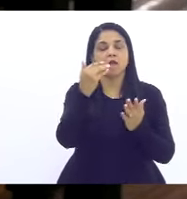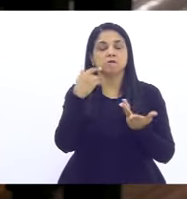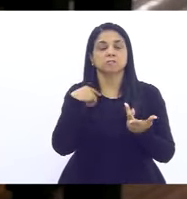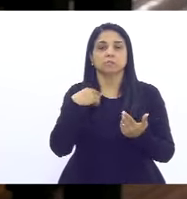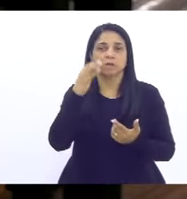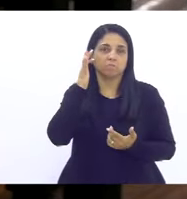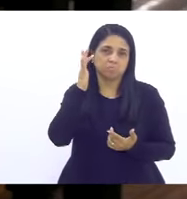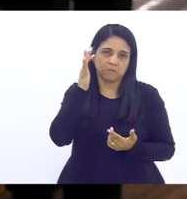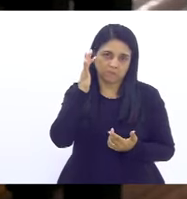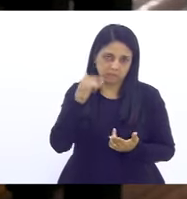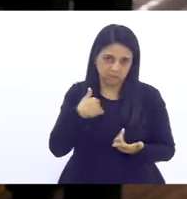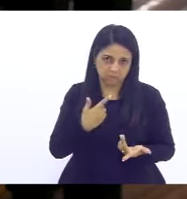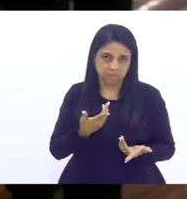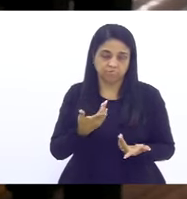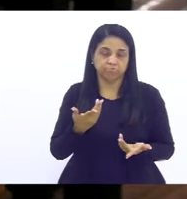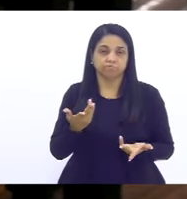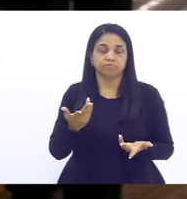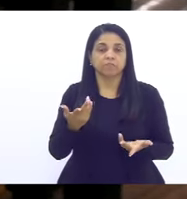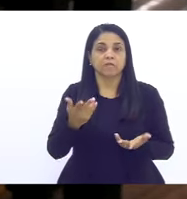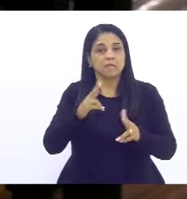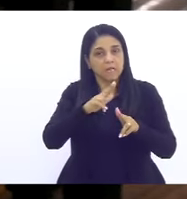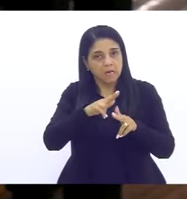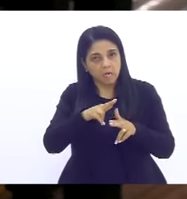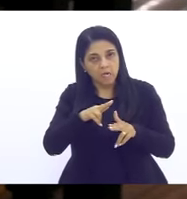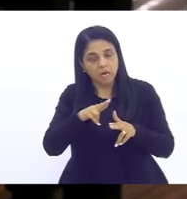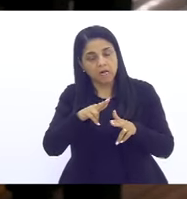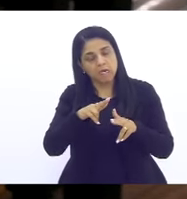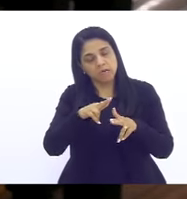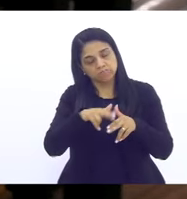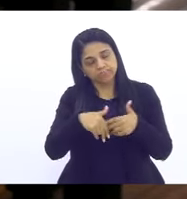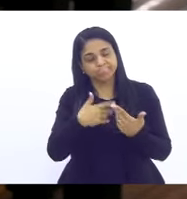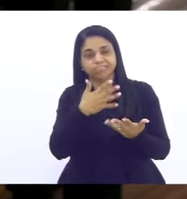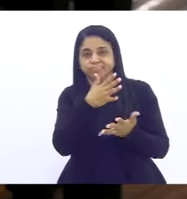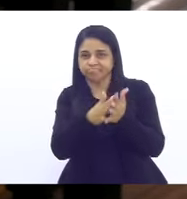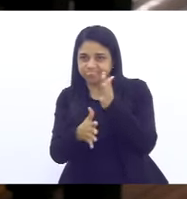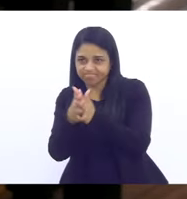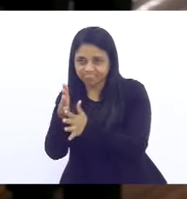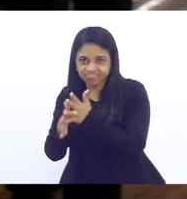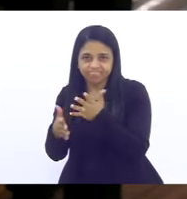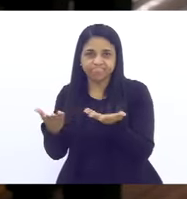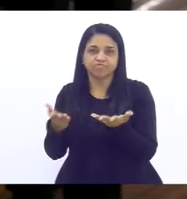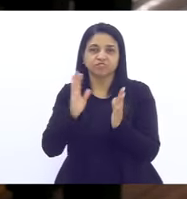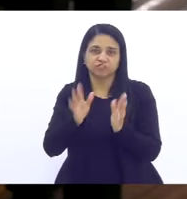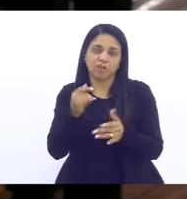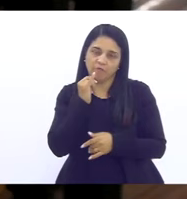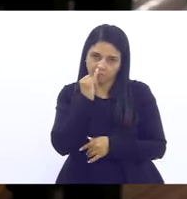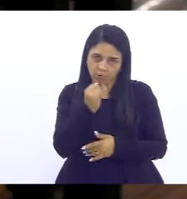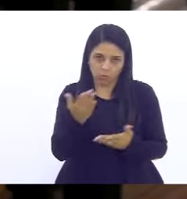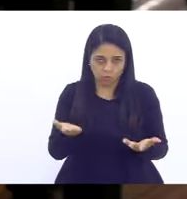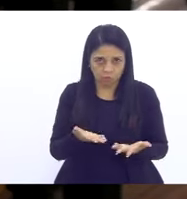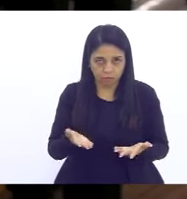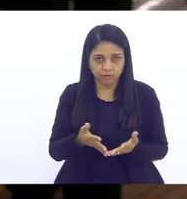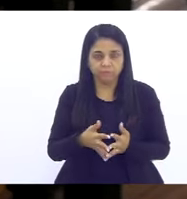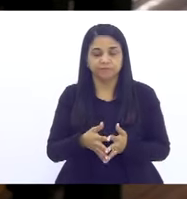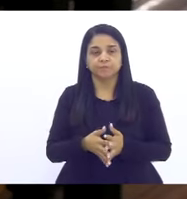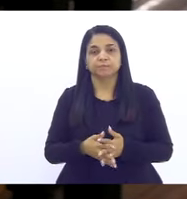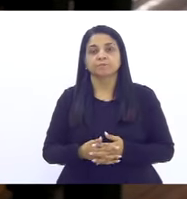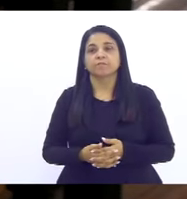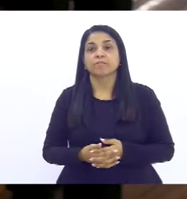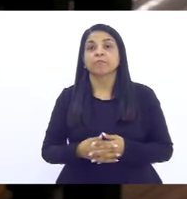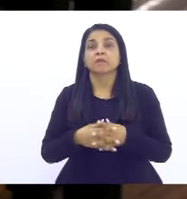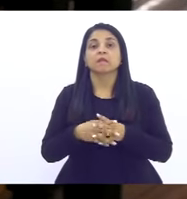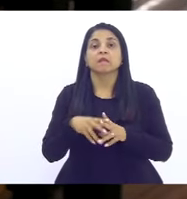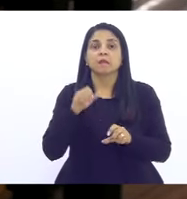imaginava e acabou causando os transtornos que a gente aqui já comentou. Então, o que eu espero,